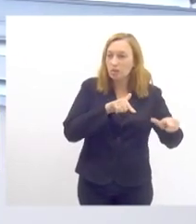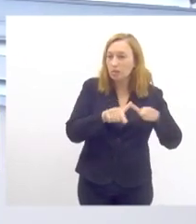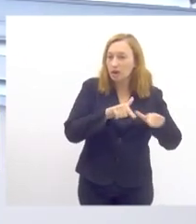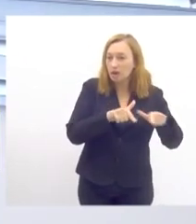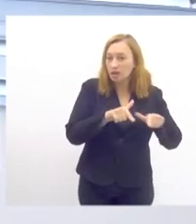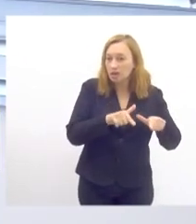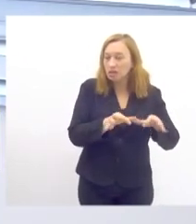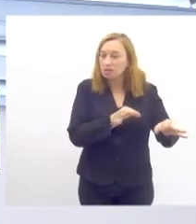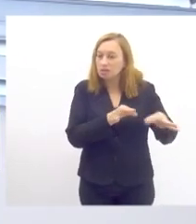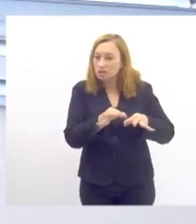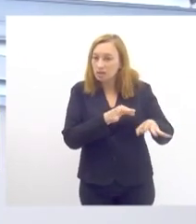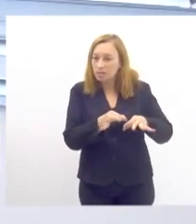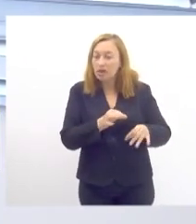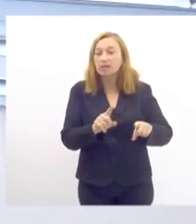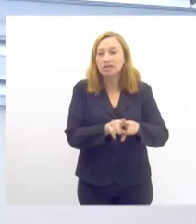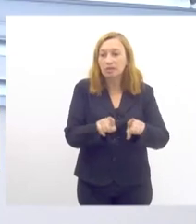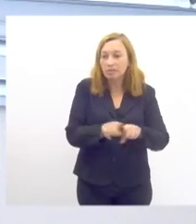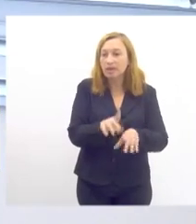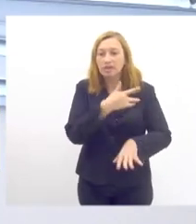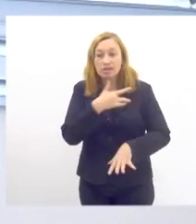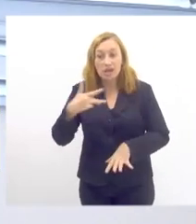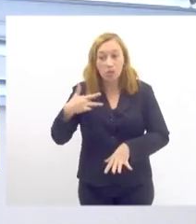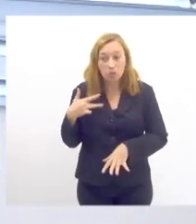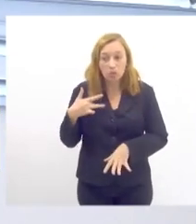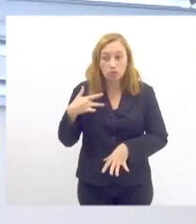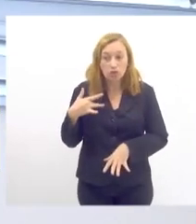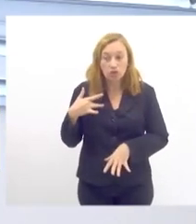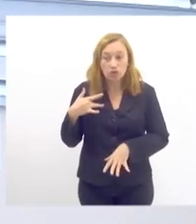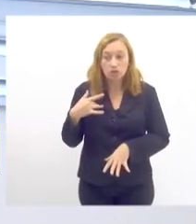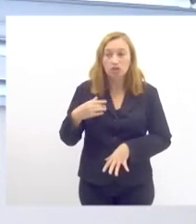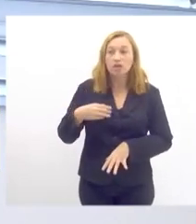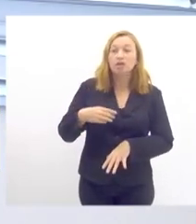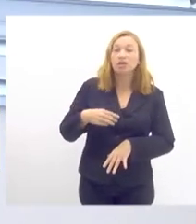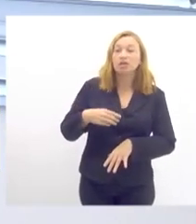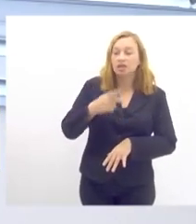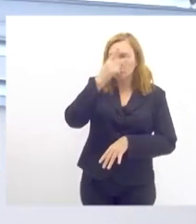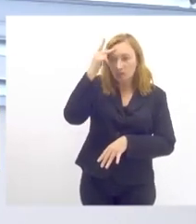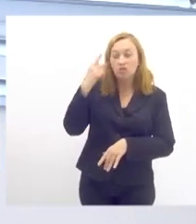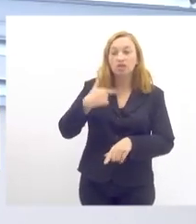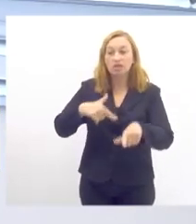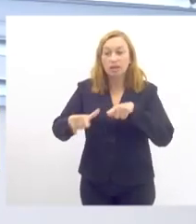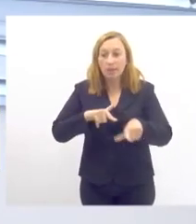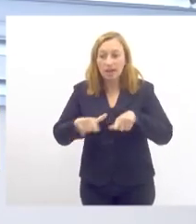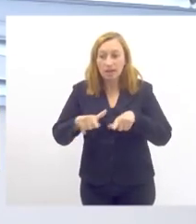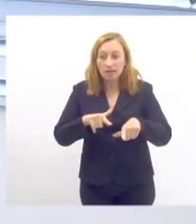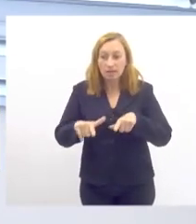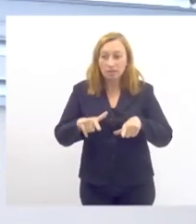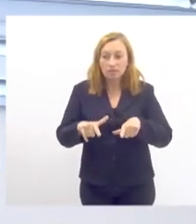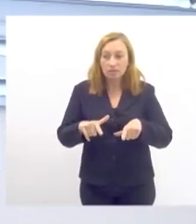é também sobre o auxílio de saúde dos inativos, em que nós estamos